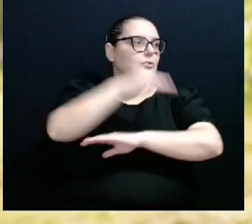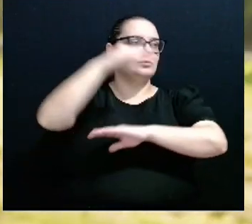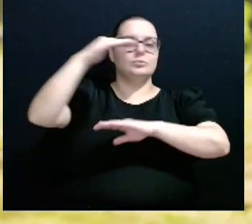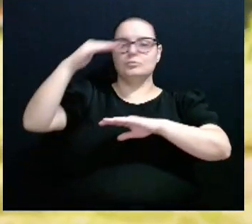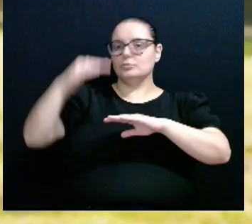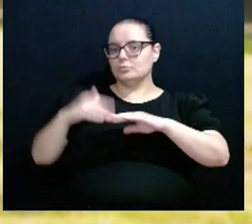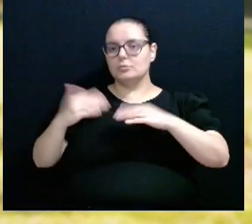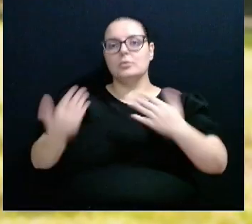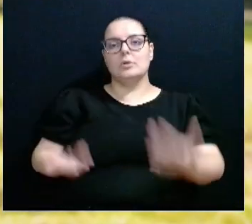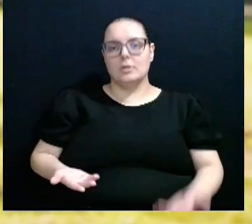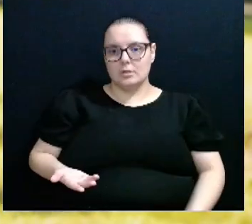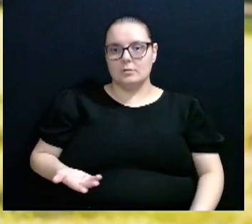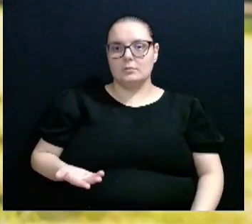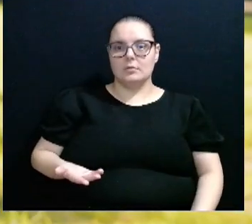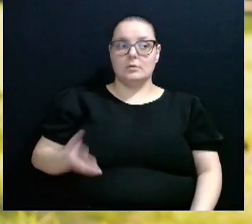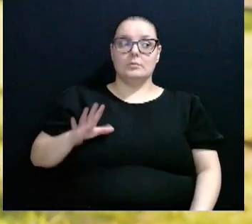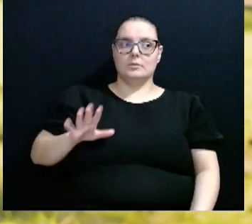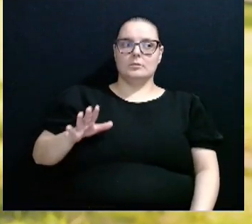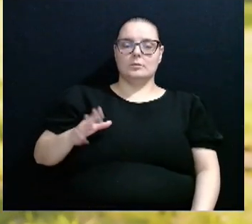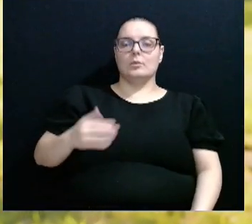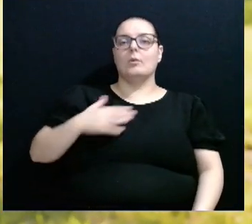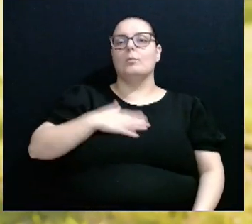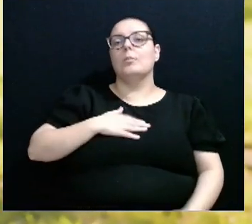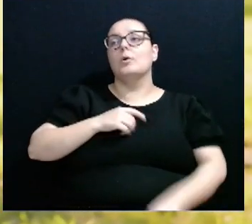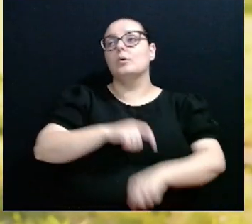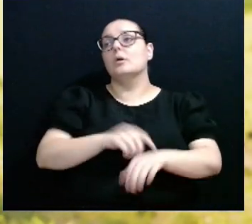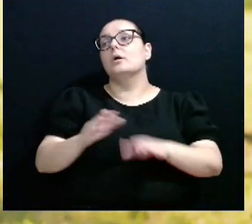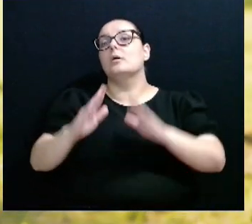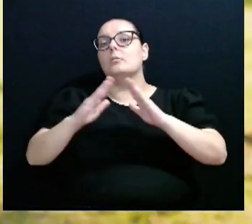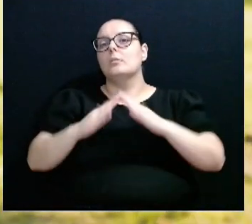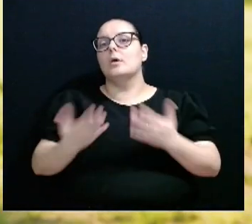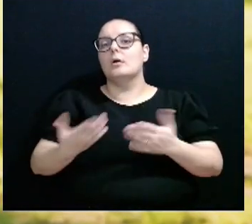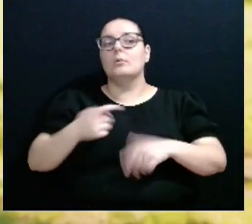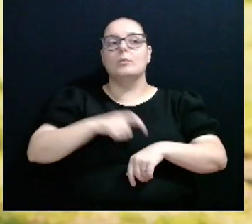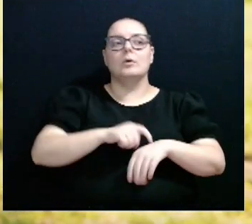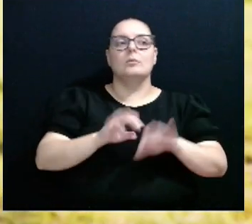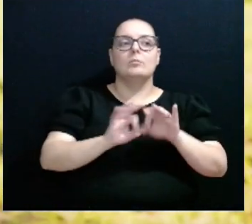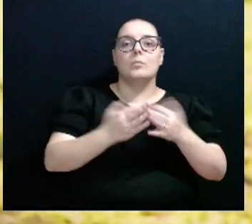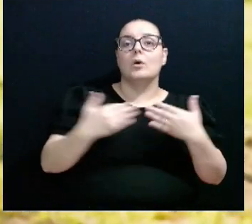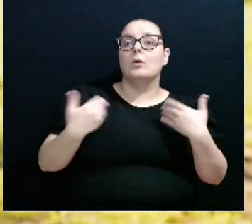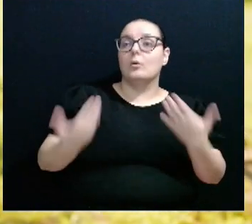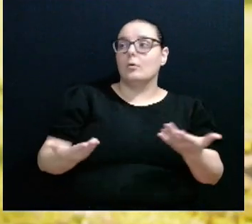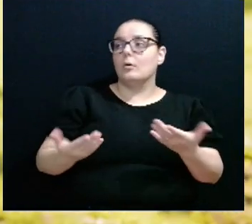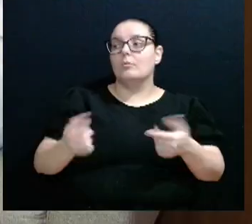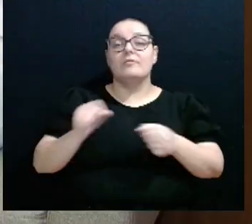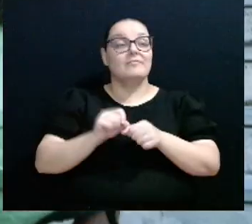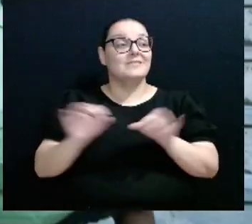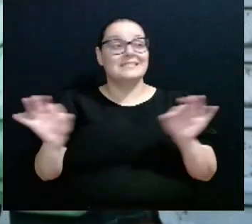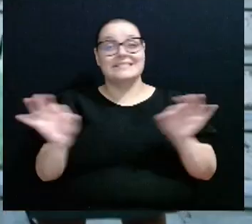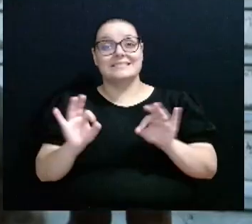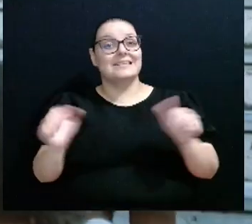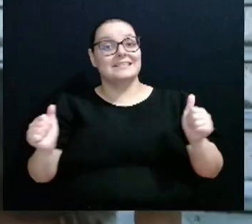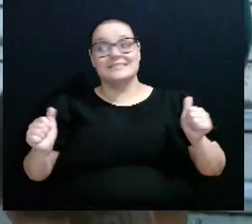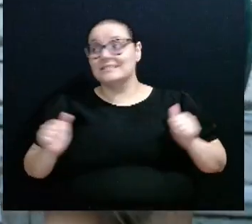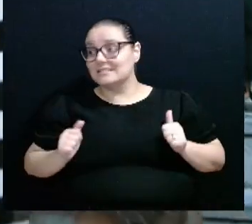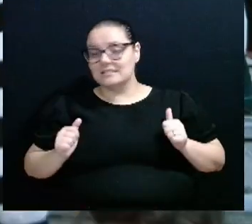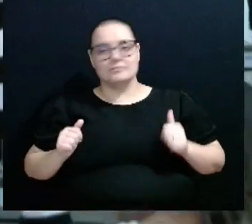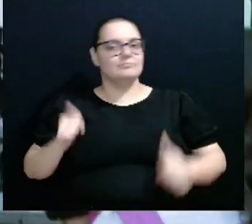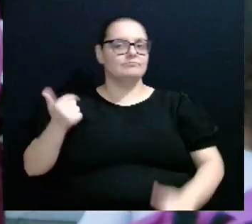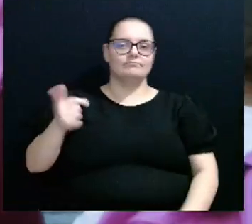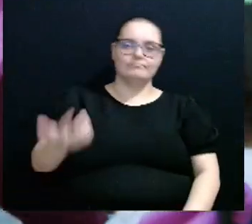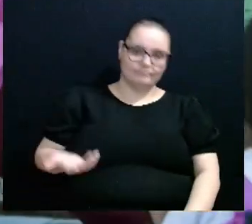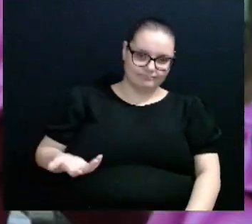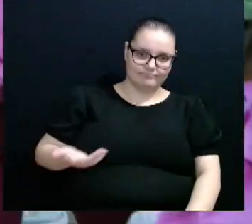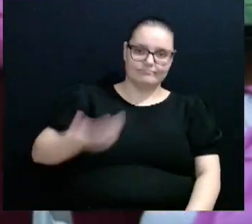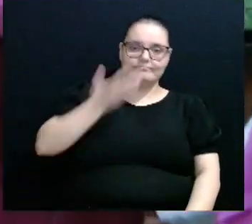qual é o meu tempo de casa? Qual é o meu tempo com a minha família? Qual é o meu tempo de não fazer nada? Né? E ela não tem. E tem criança que fica na escola de